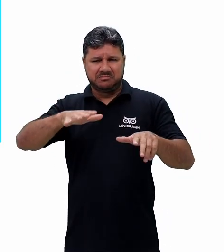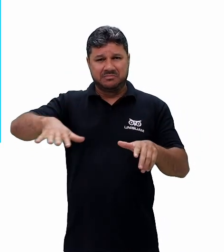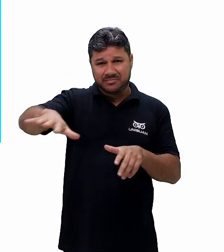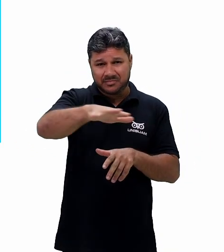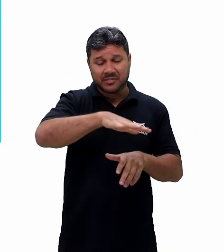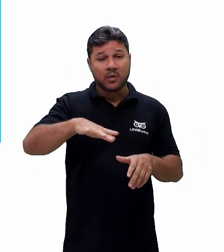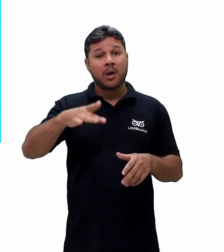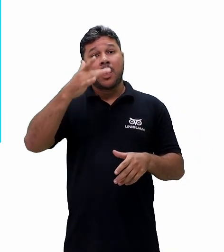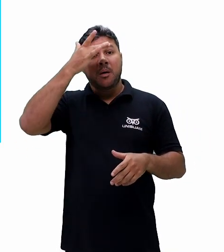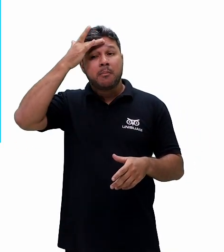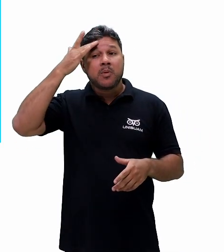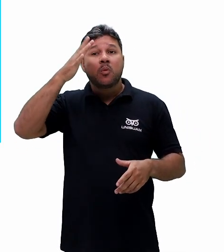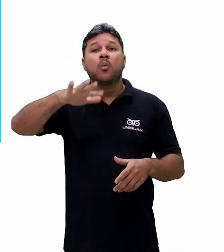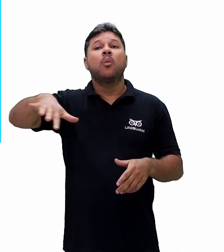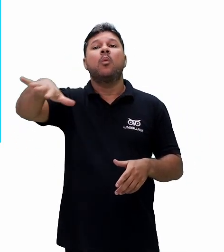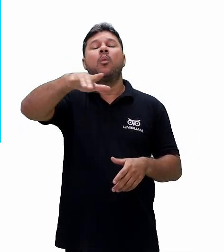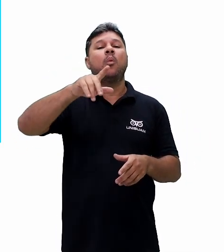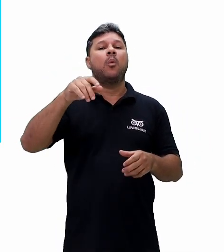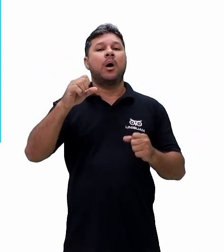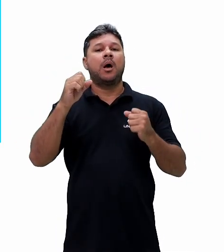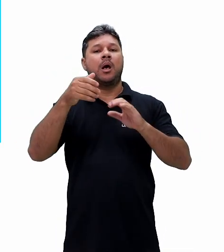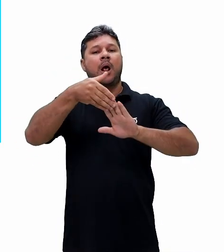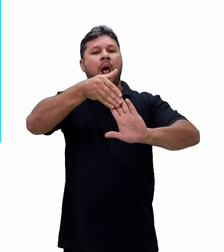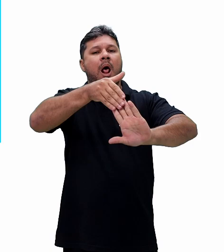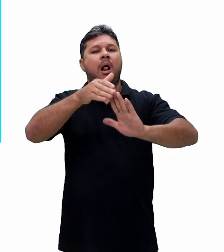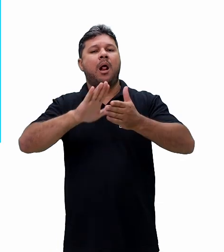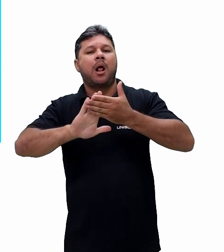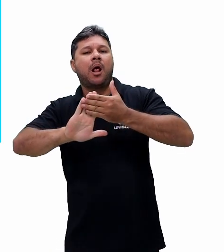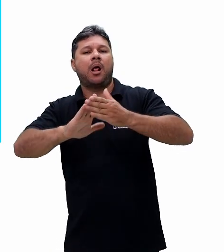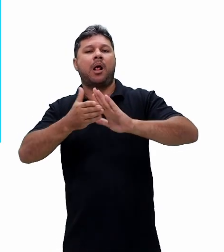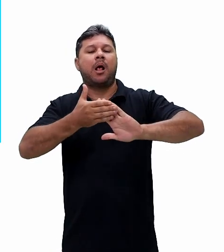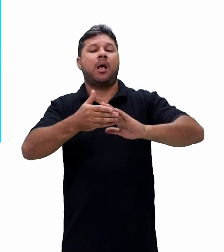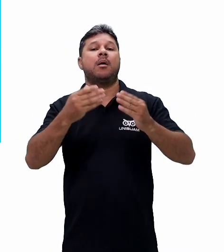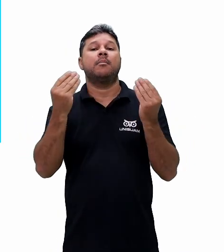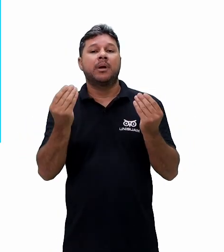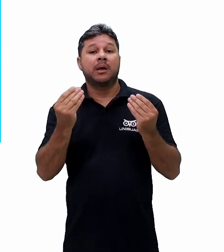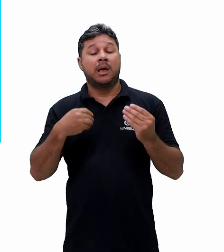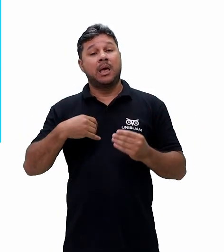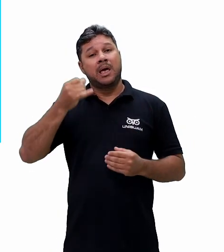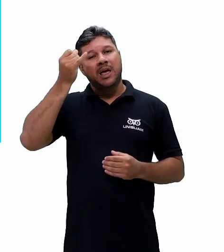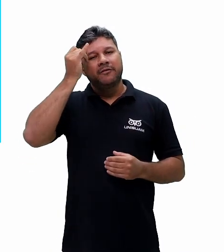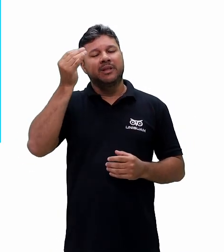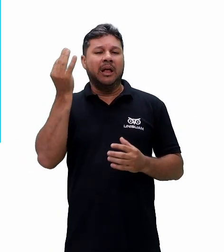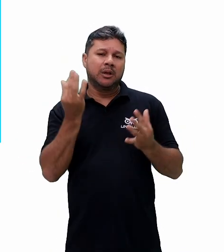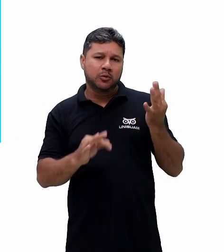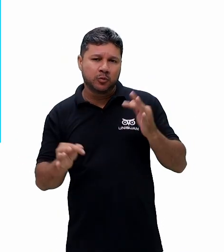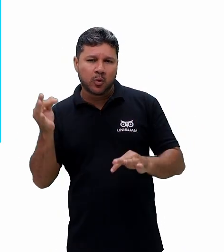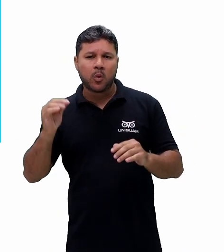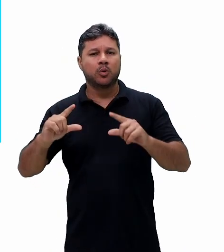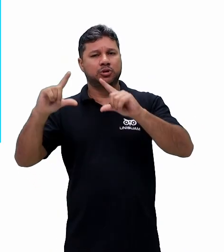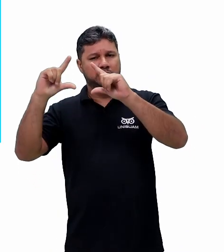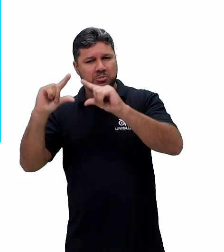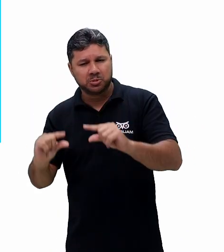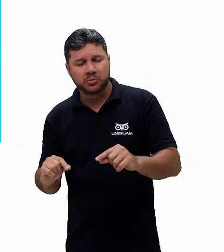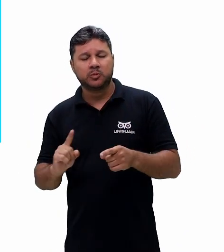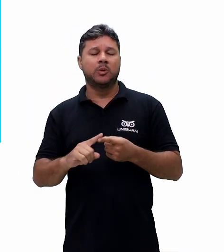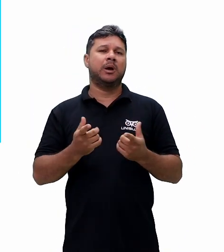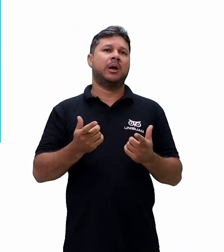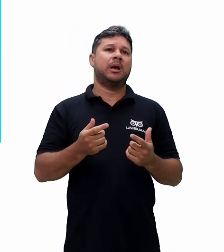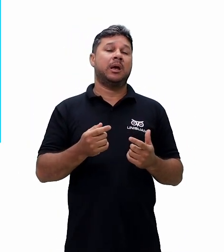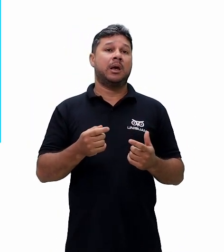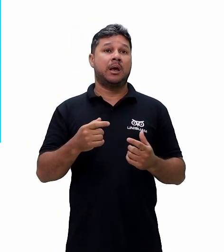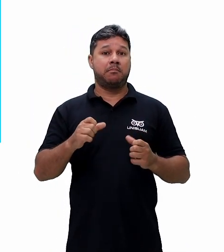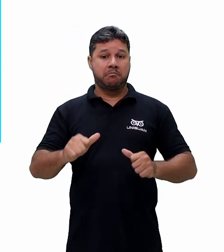linhas gerais, as pessoas alongam com o objetivo de atenuar os efeitos da dor, melhorar o